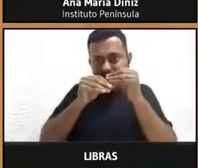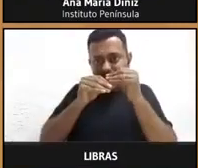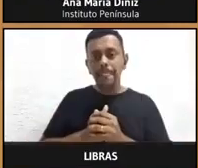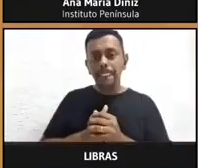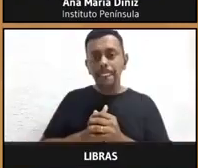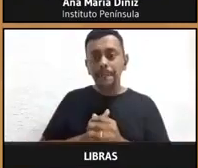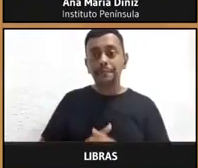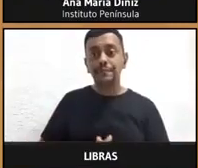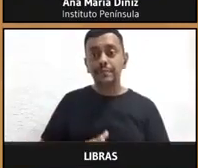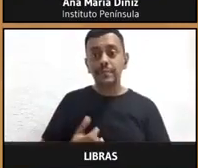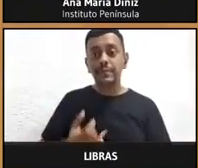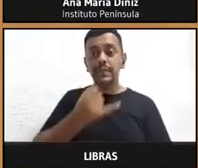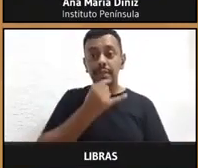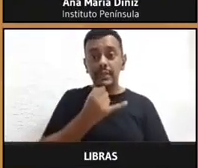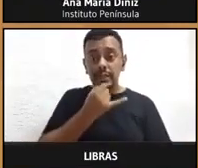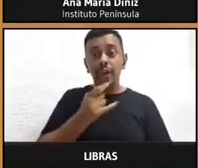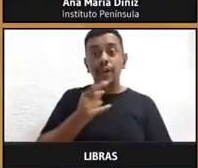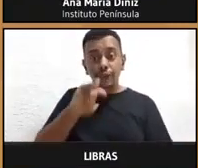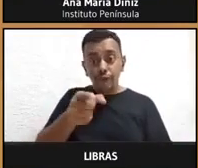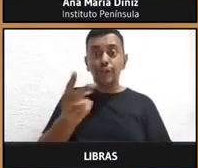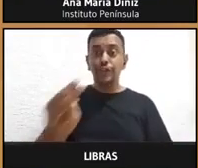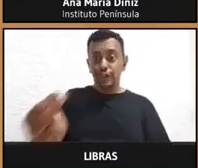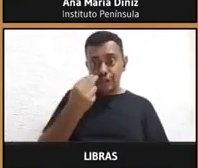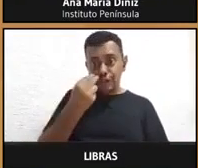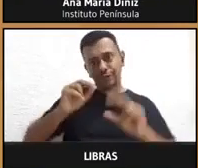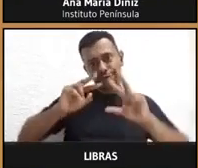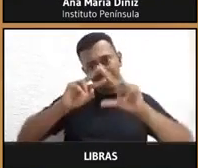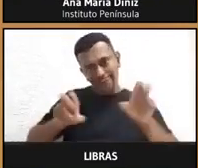chance de ver a nossa orientação do currículo.